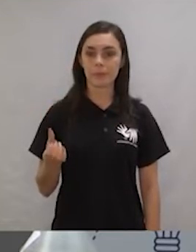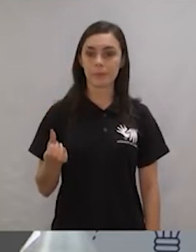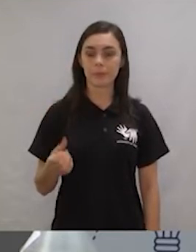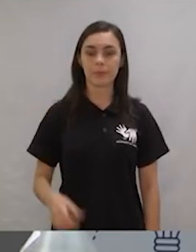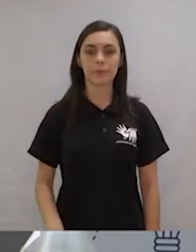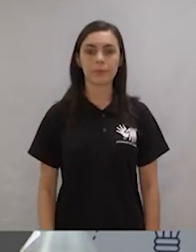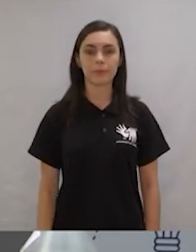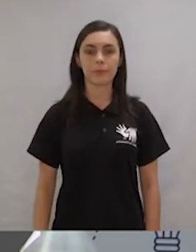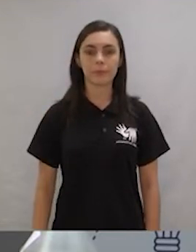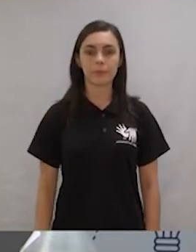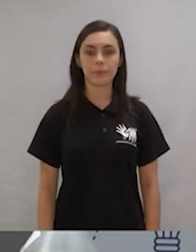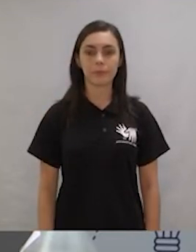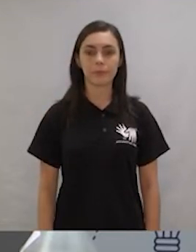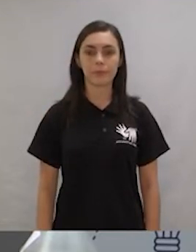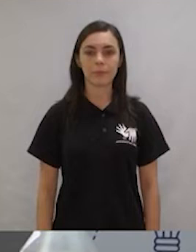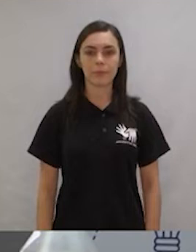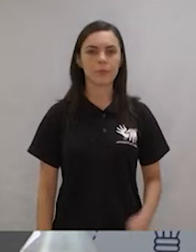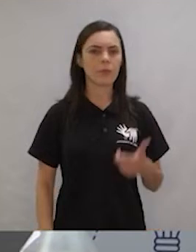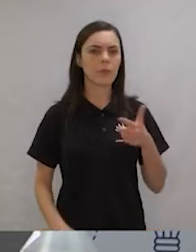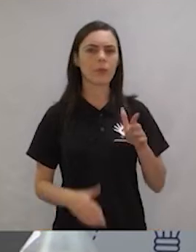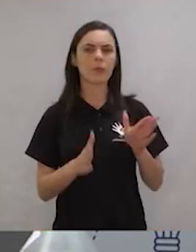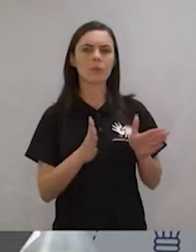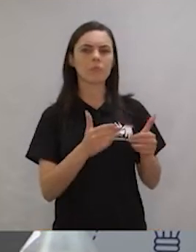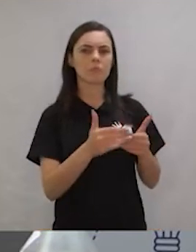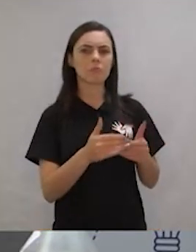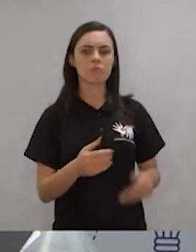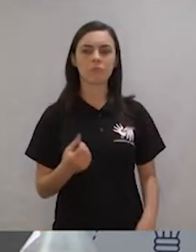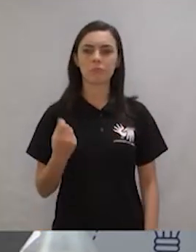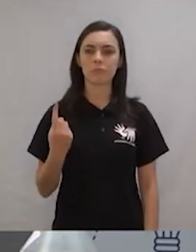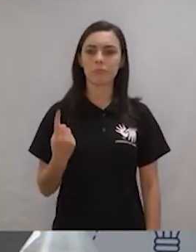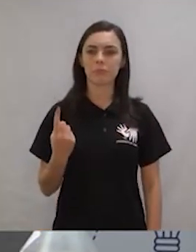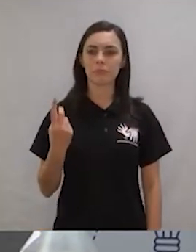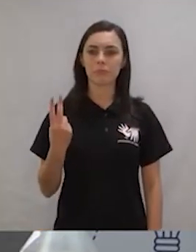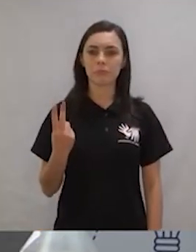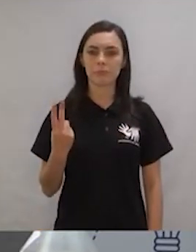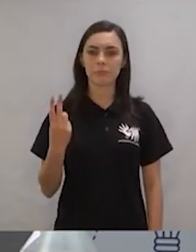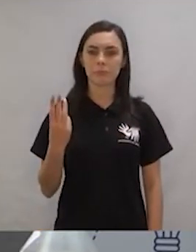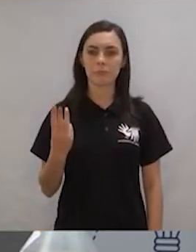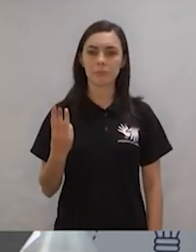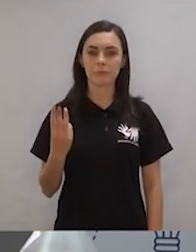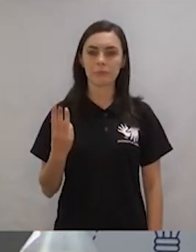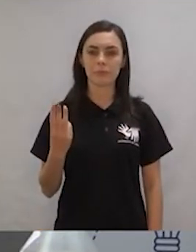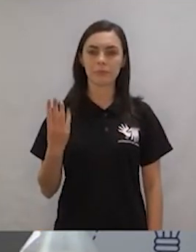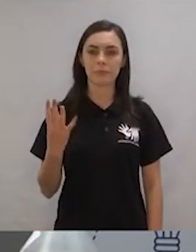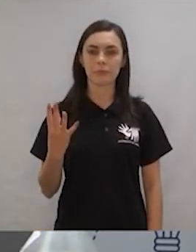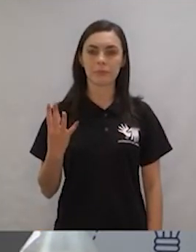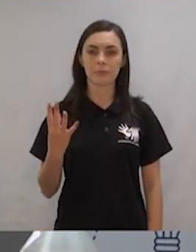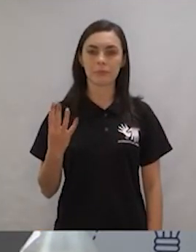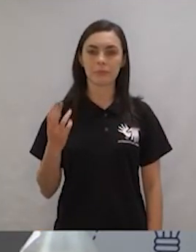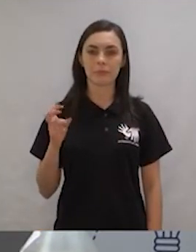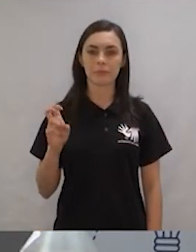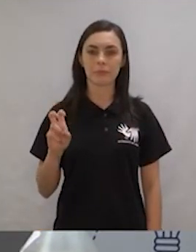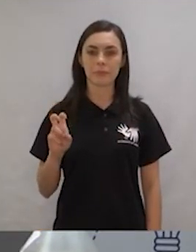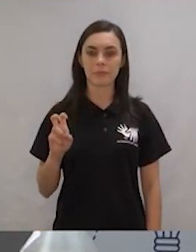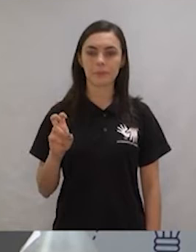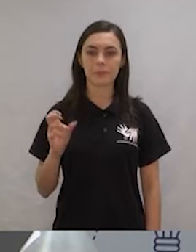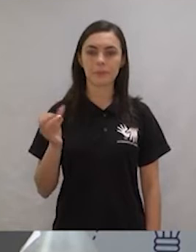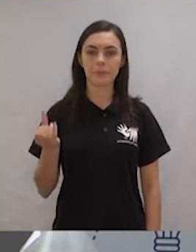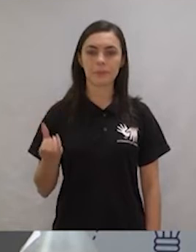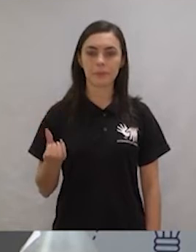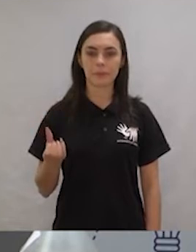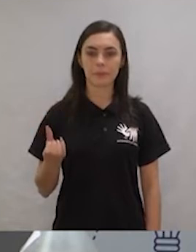5, 6. Na outra caixa, 1, 2, 3,